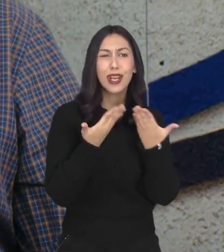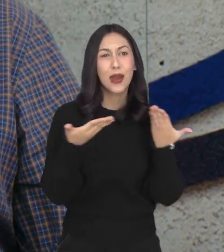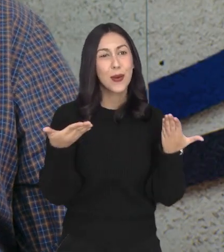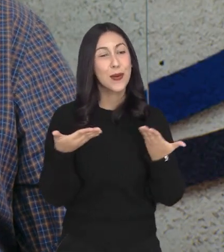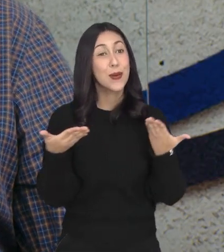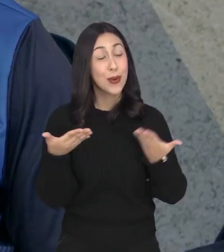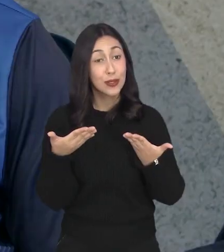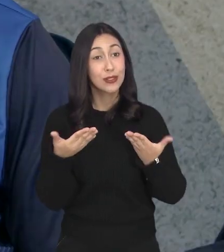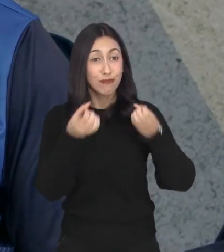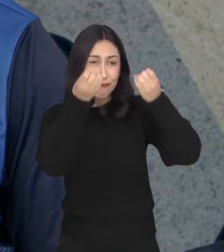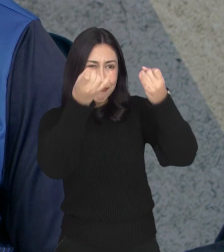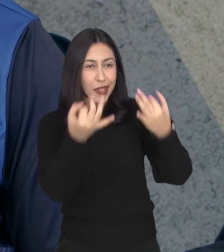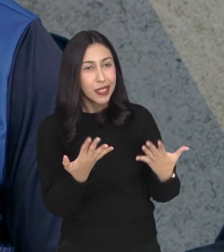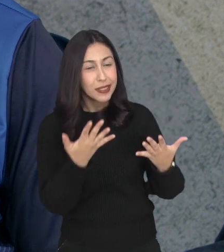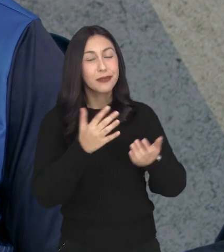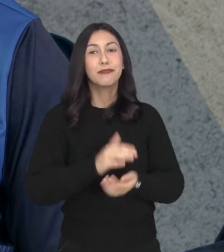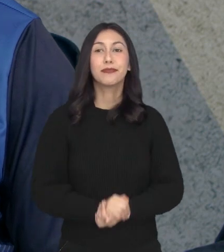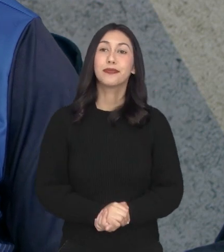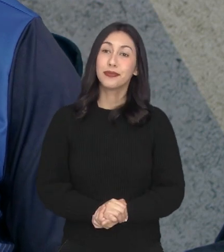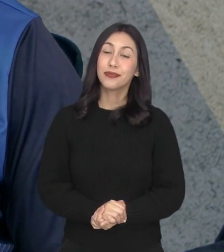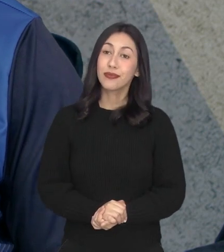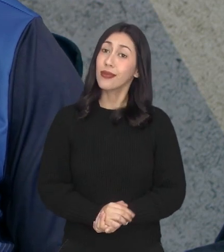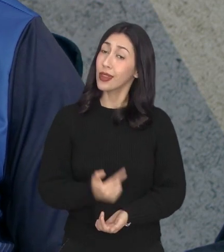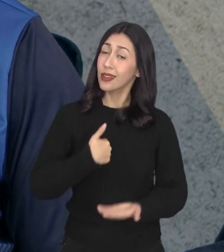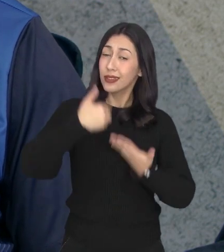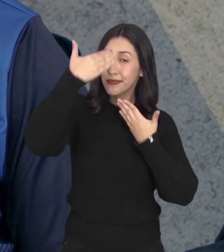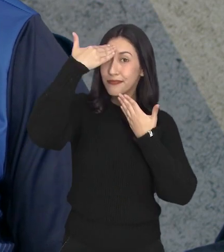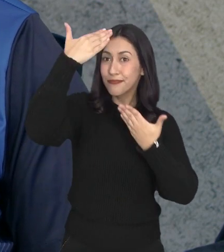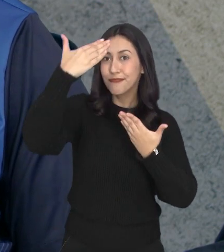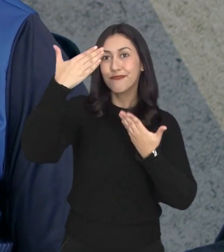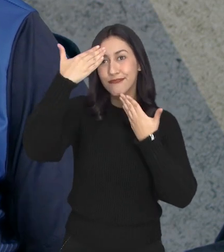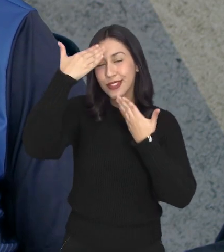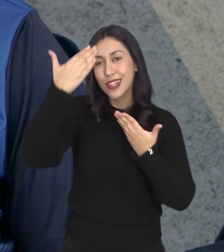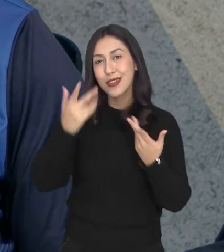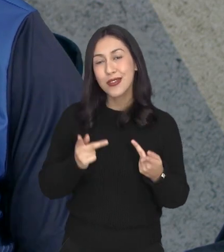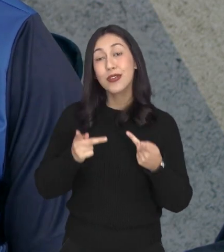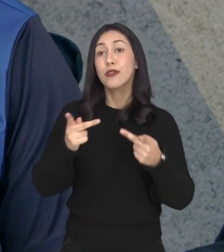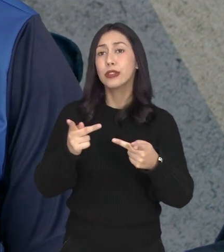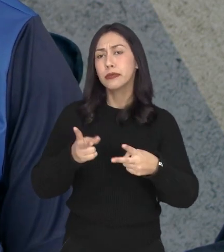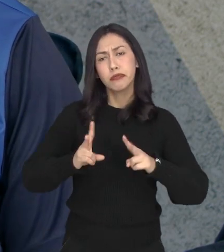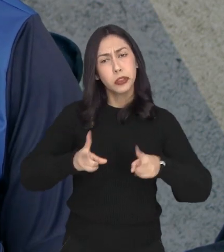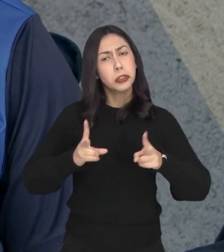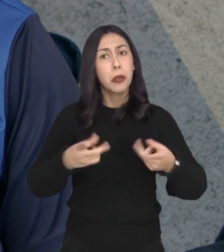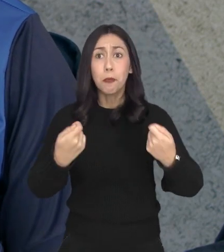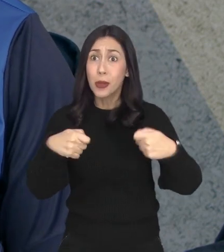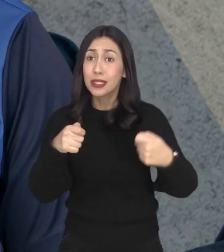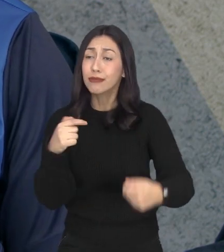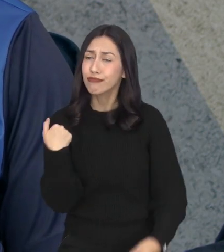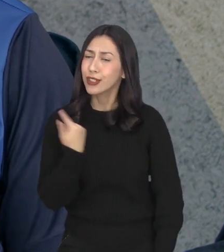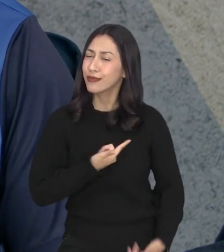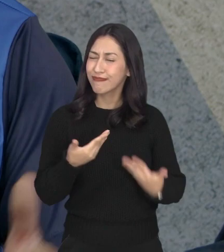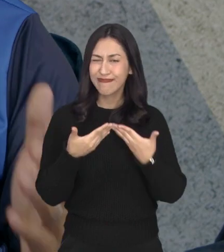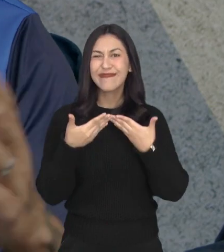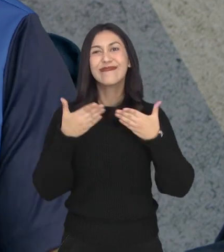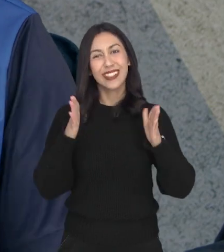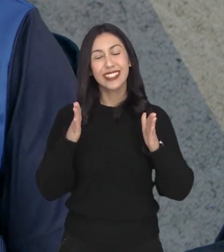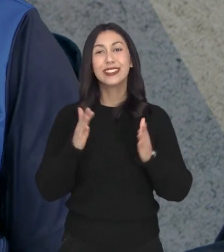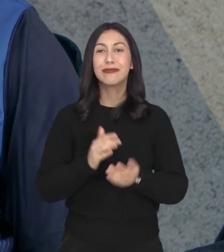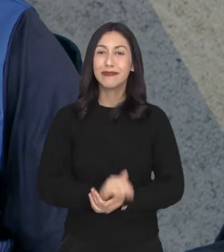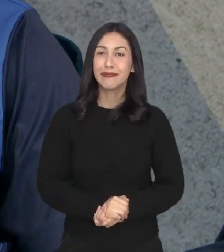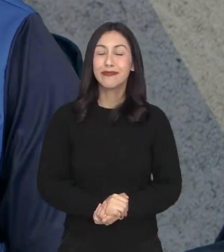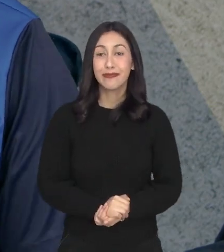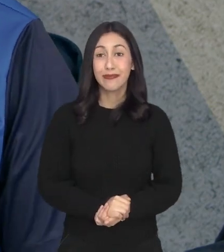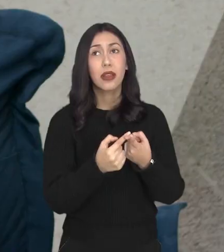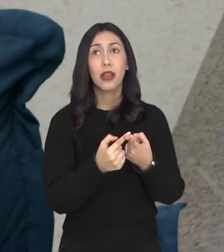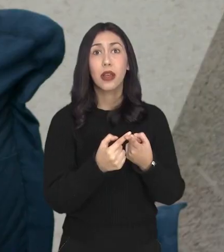em tê-los aqui hoje para a gente fazer esse bate-bola. Eu que agradeço, obrigado pelo convite. Sempre que estiver à disposição,